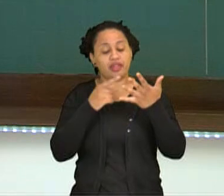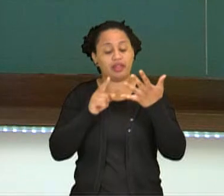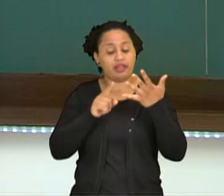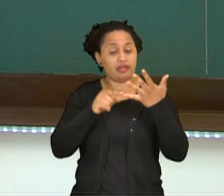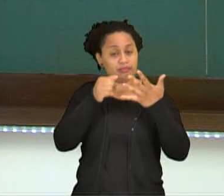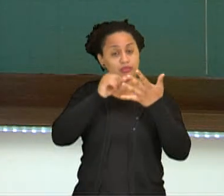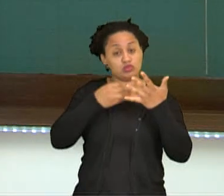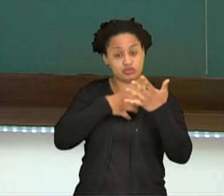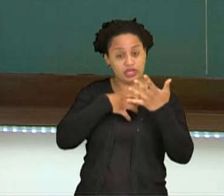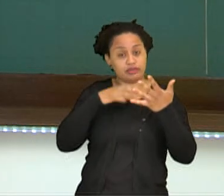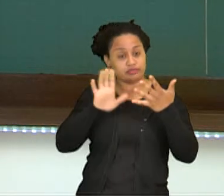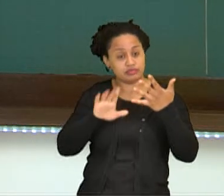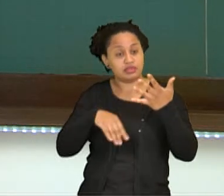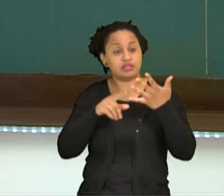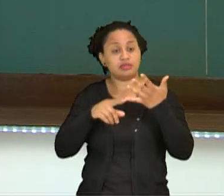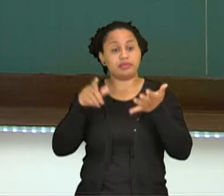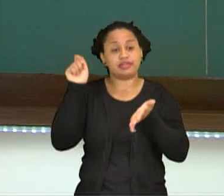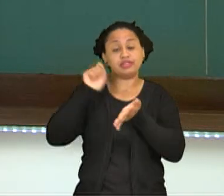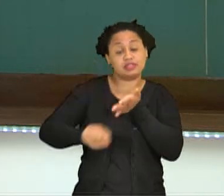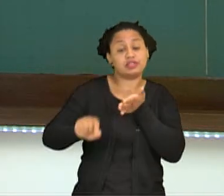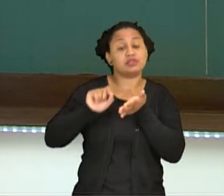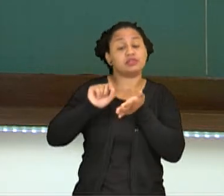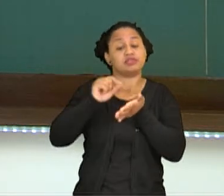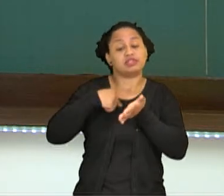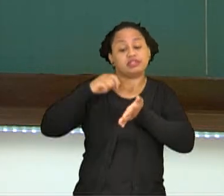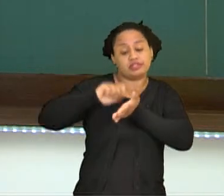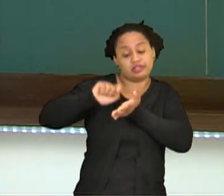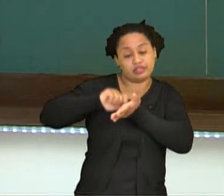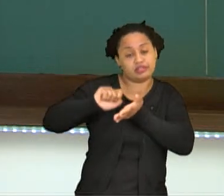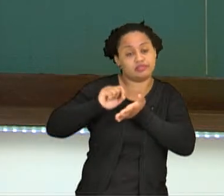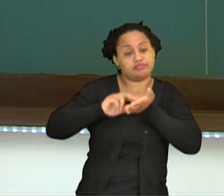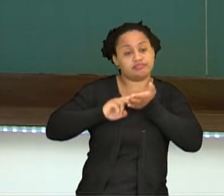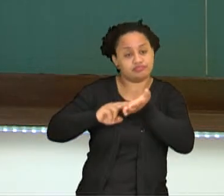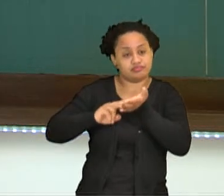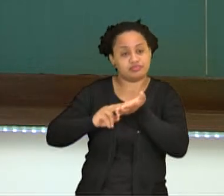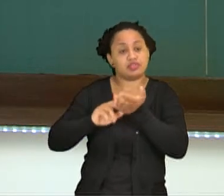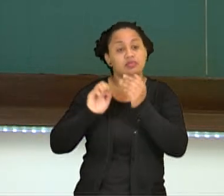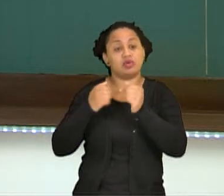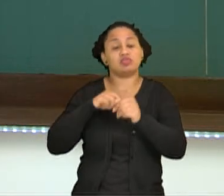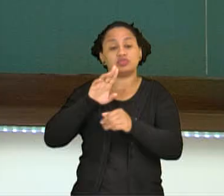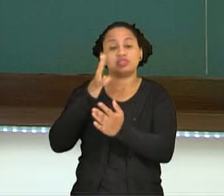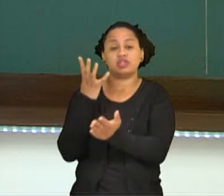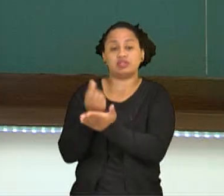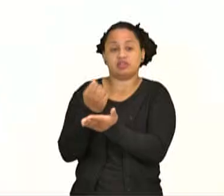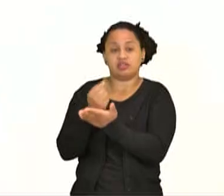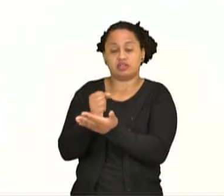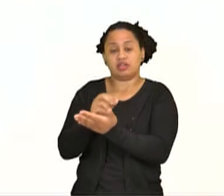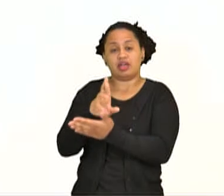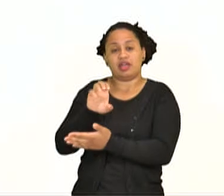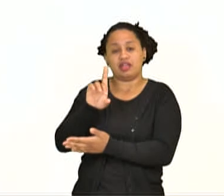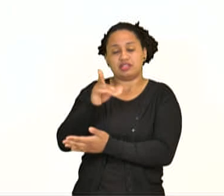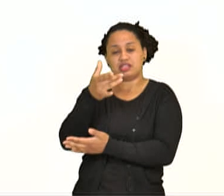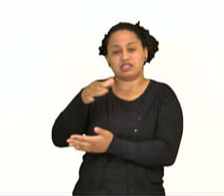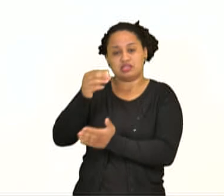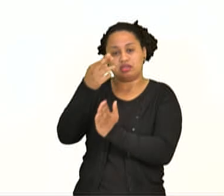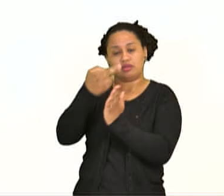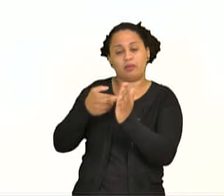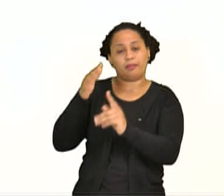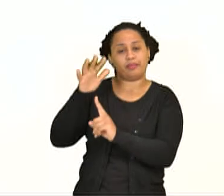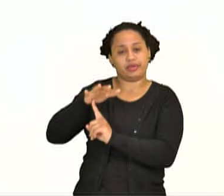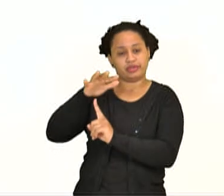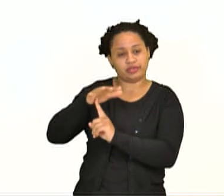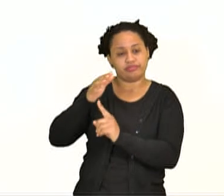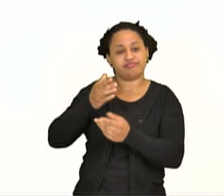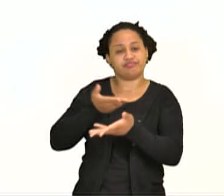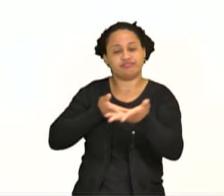sua assinatura do remetente, você que escreveu a carta. Você pode usar o aplicativo do Redação Paraná e compartilhar